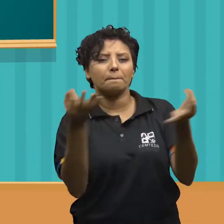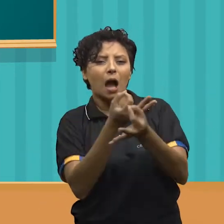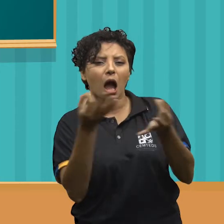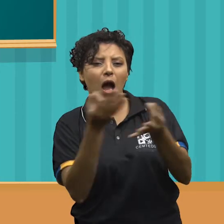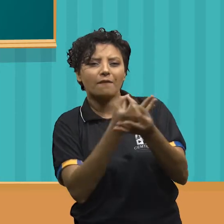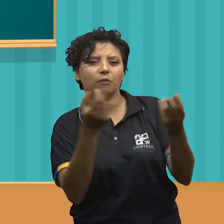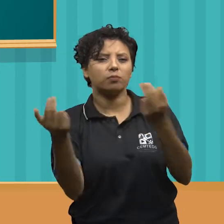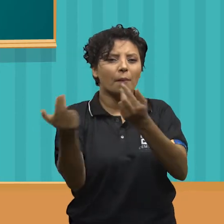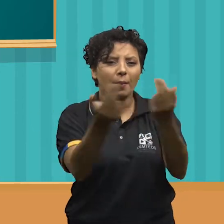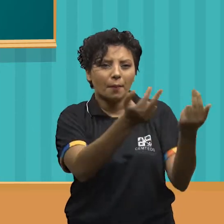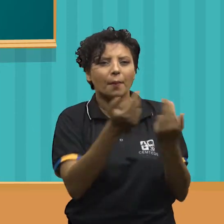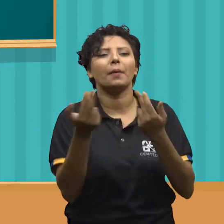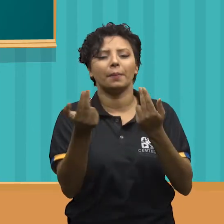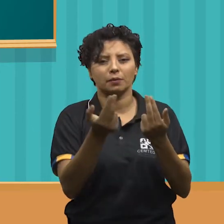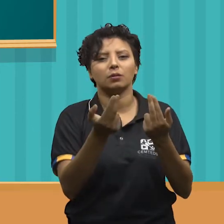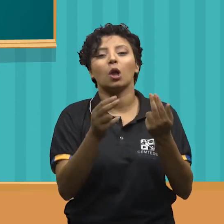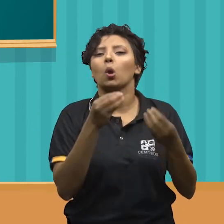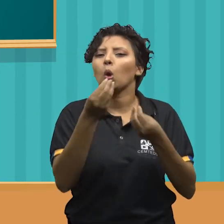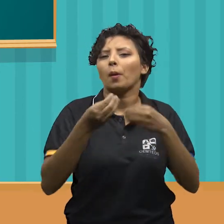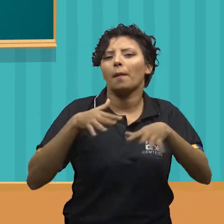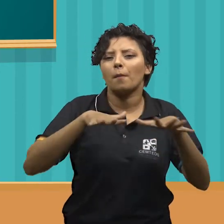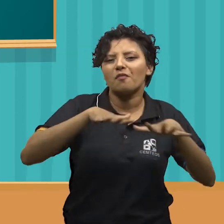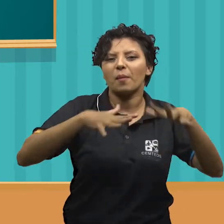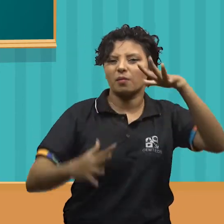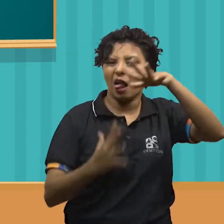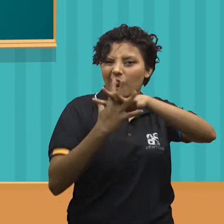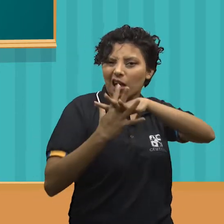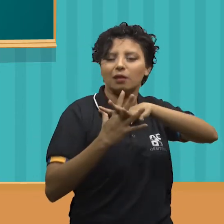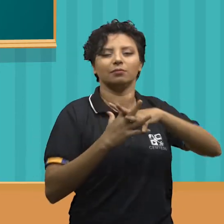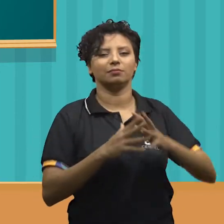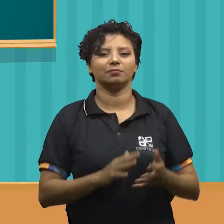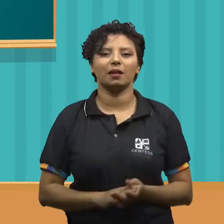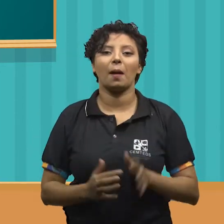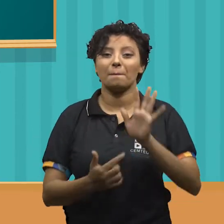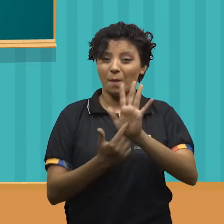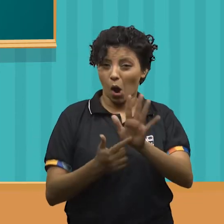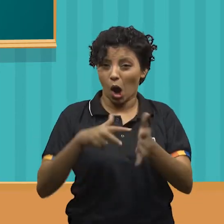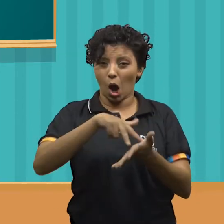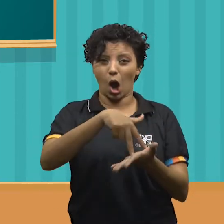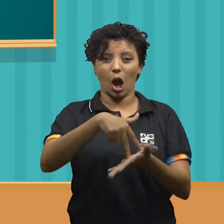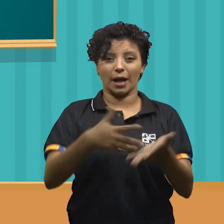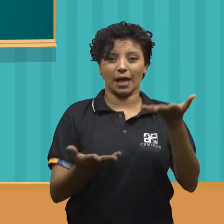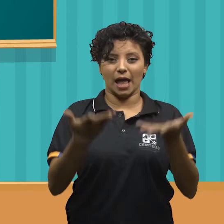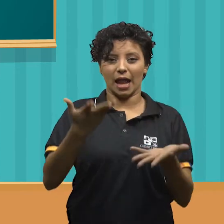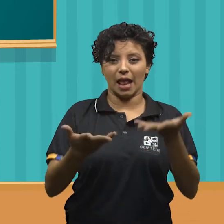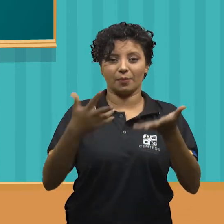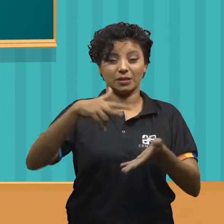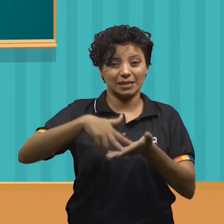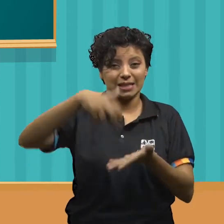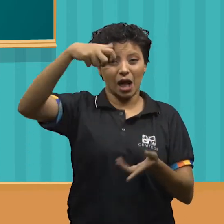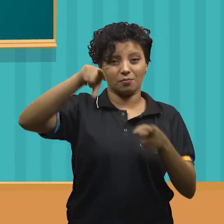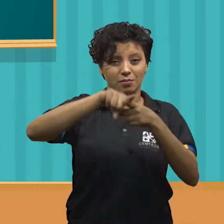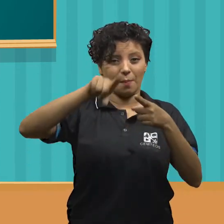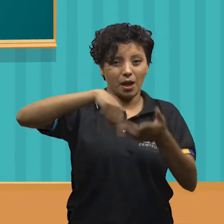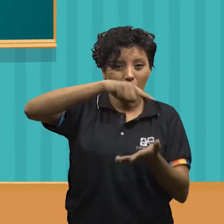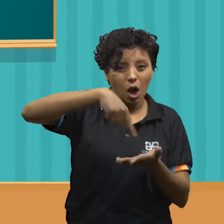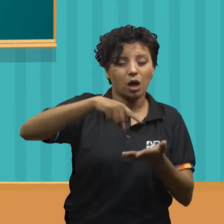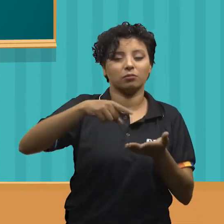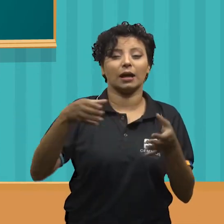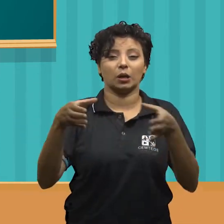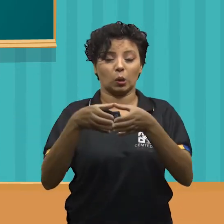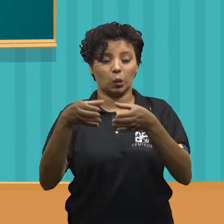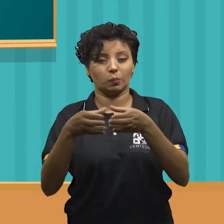perfeição e o grau de complexidade dos movimentos. Para que seja feita a demonstração de equilíbrio em saltos e rotações, os